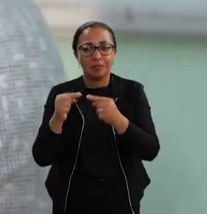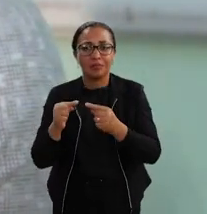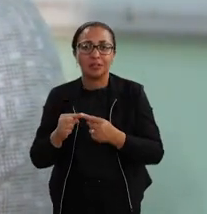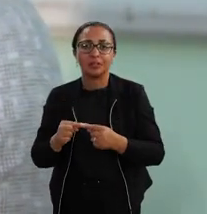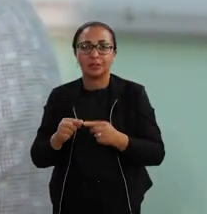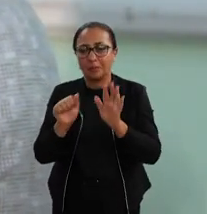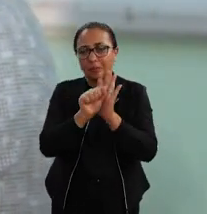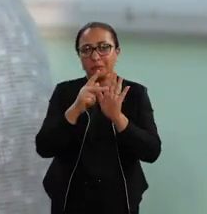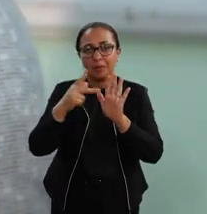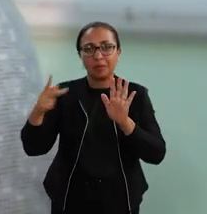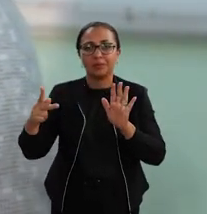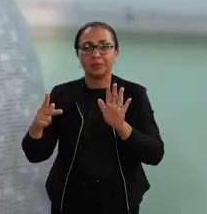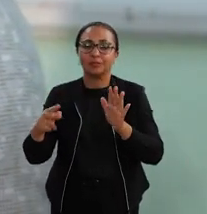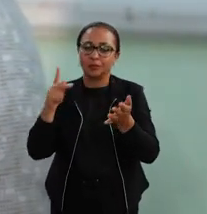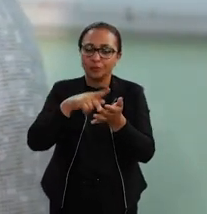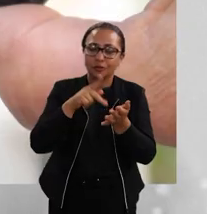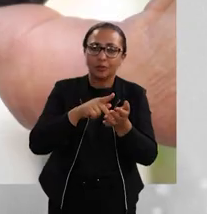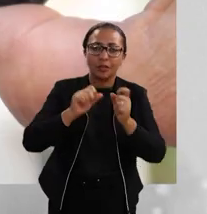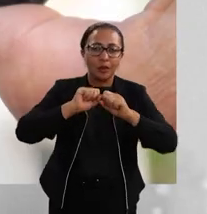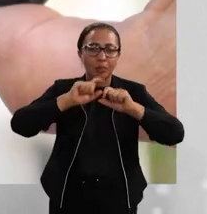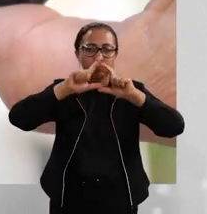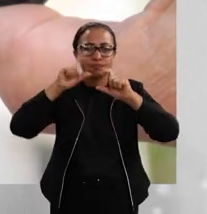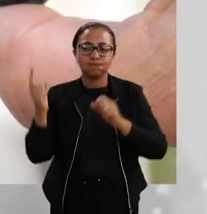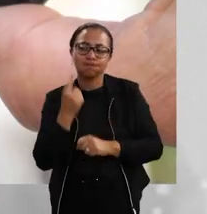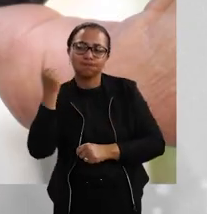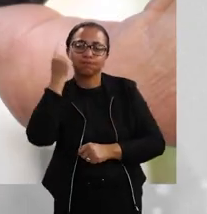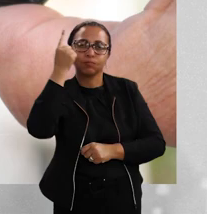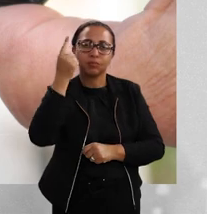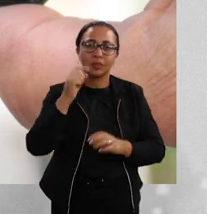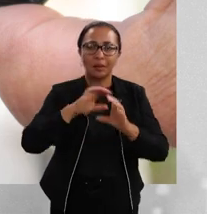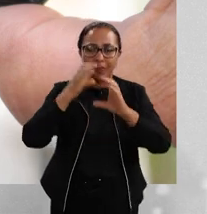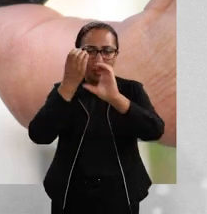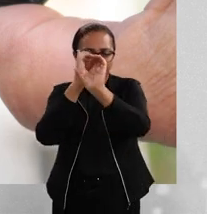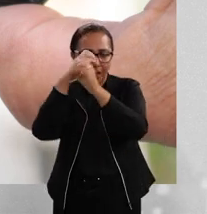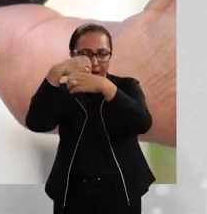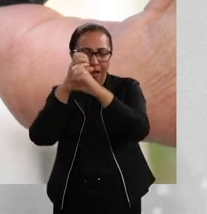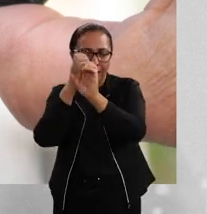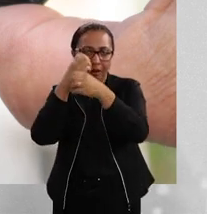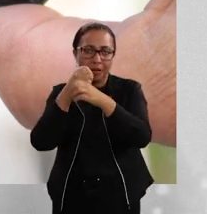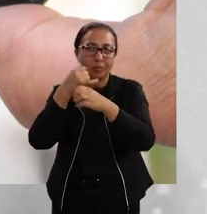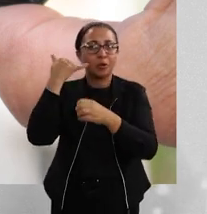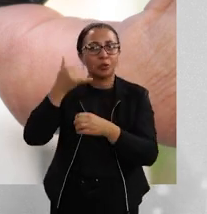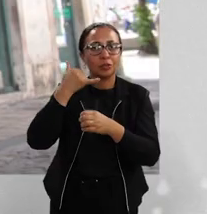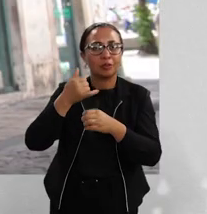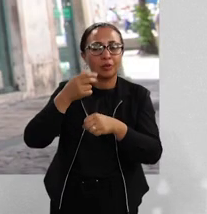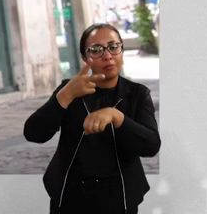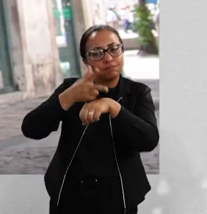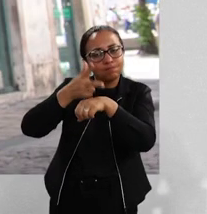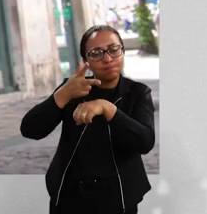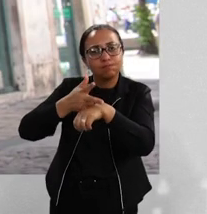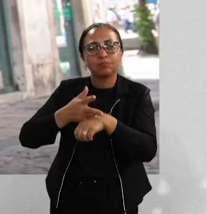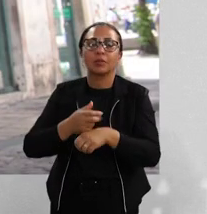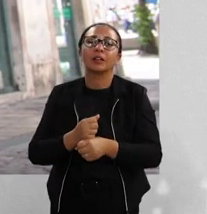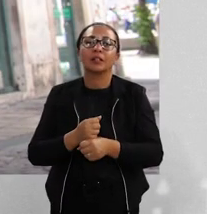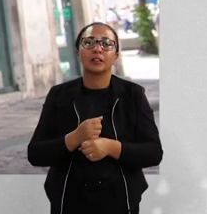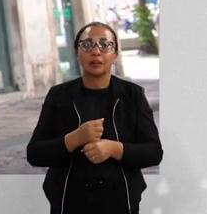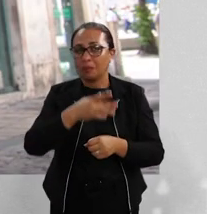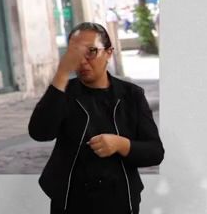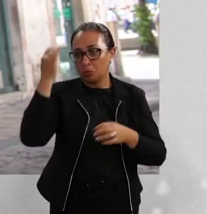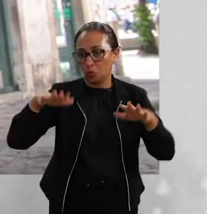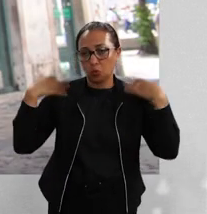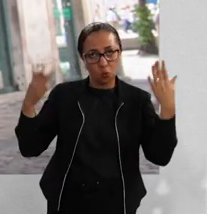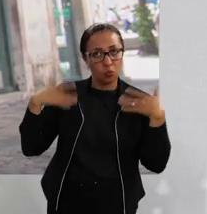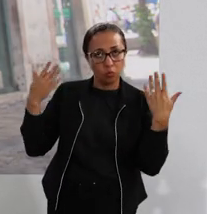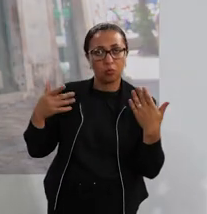em aplicativo de realidade aumentada. A partir mesmo da própria câmera do celular, o